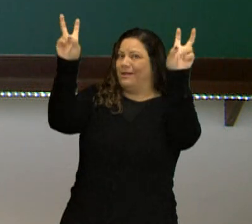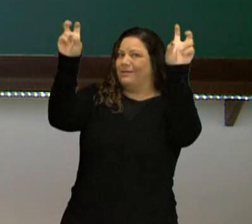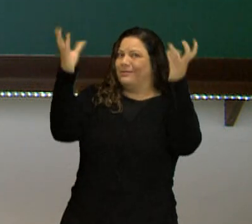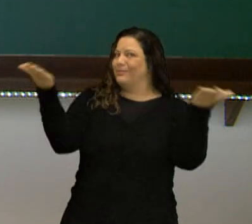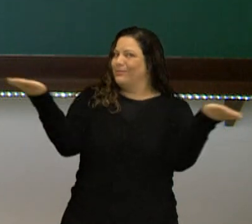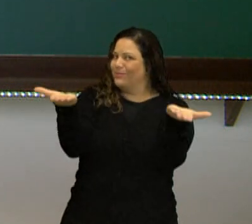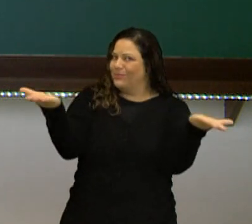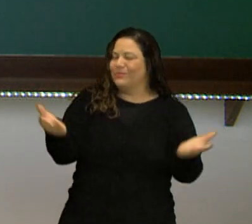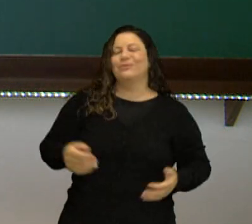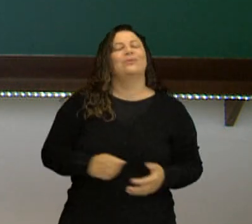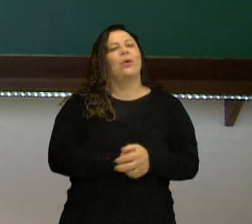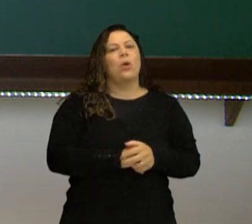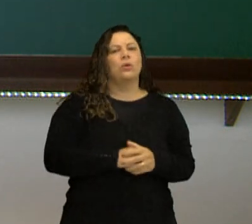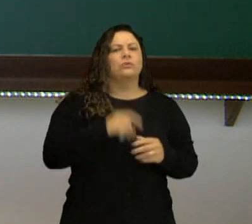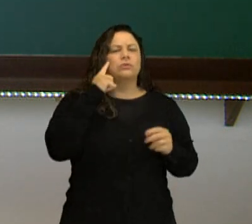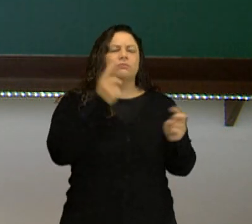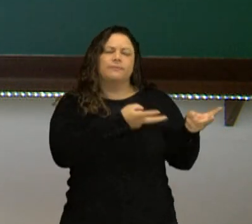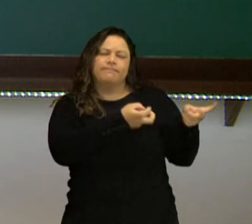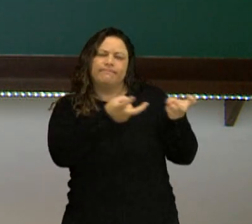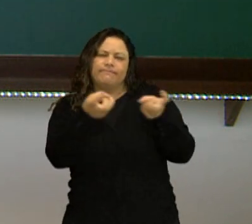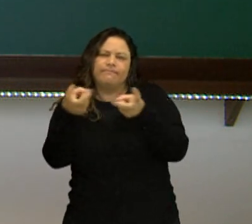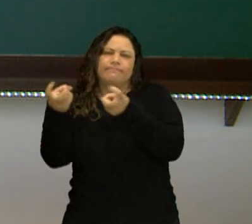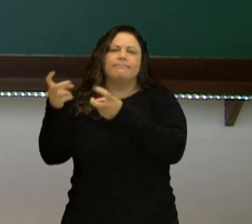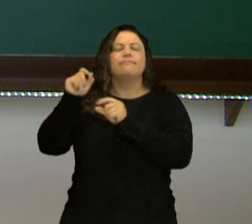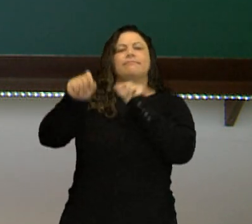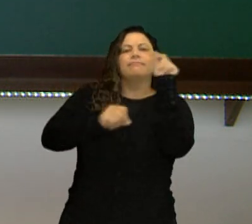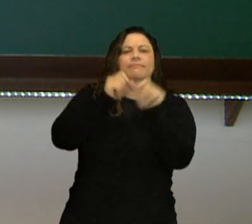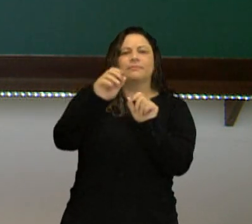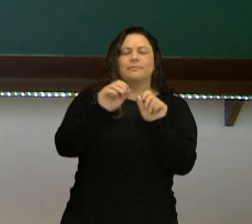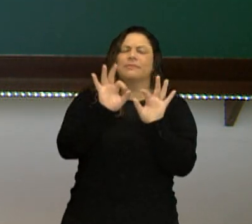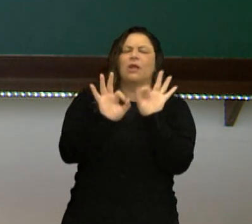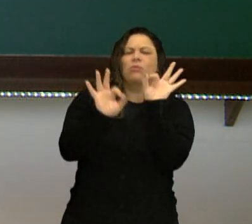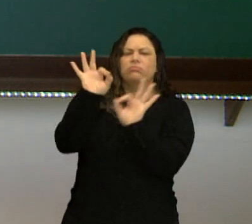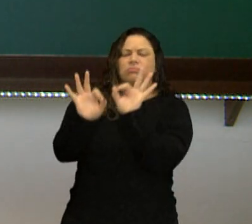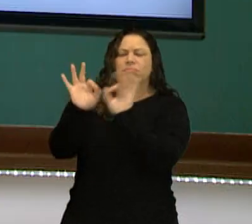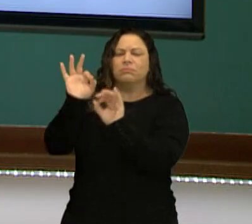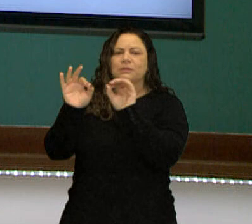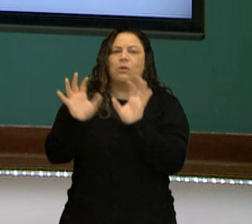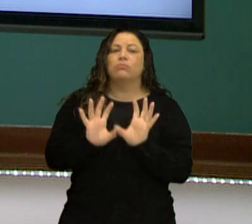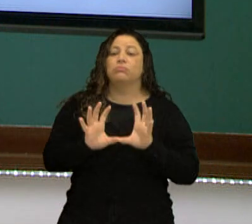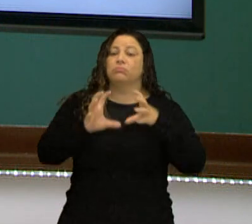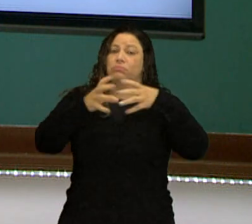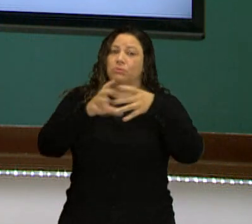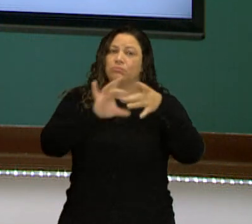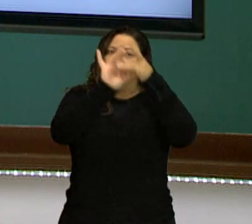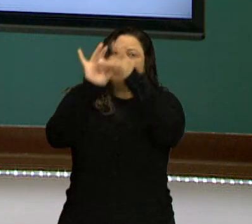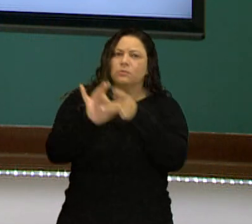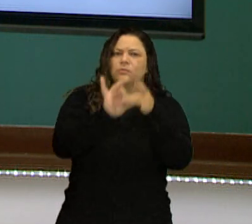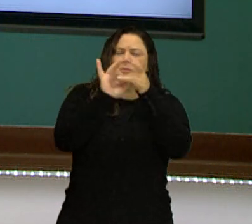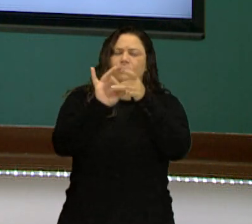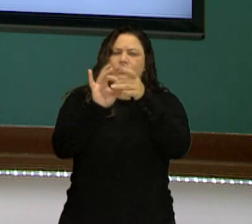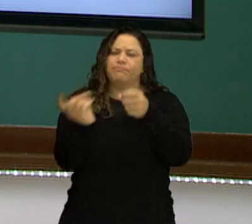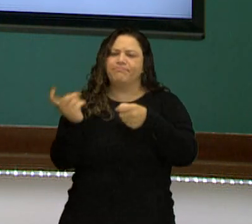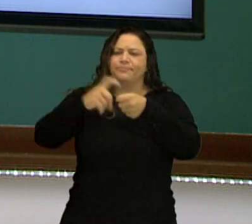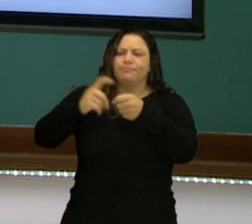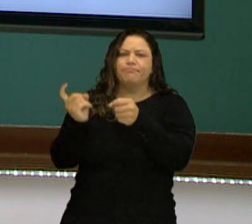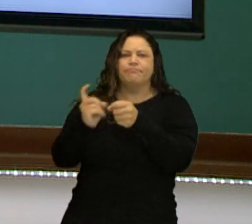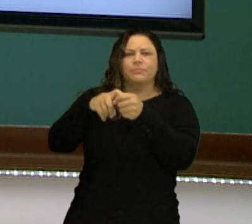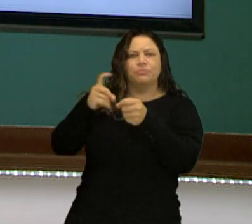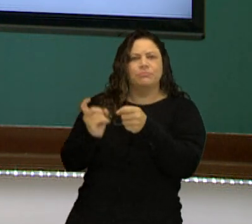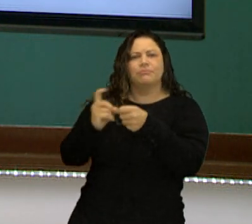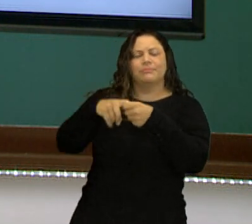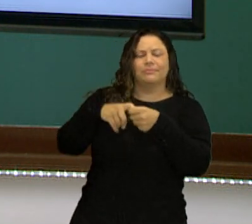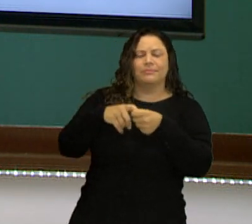de hoje. Nós vamos analisar, então, a formação das corporações de ofício e a sua atuação, né? A gente